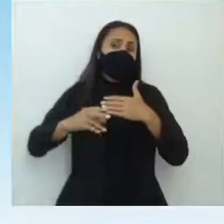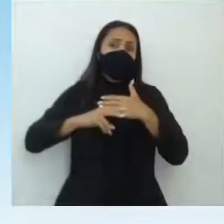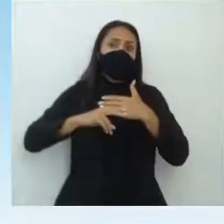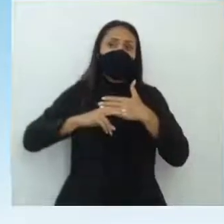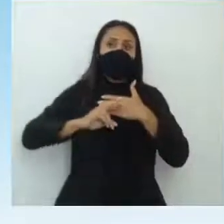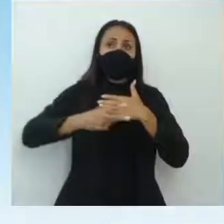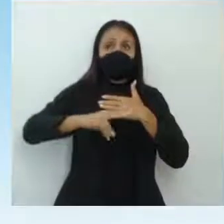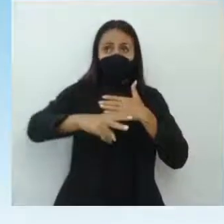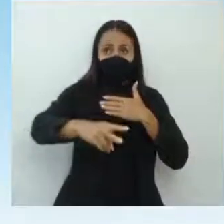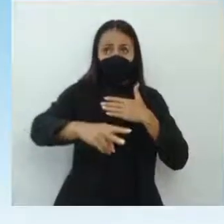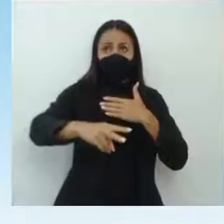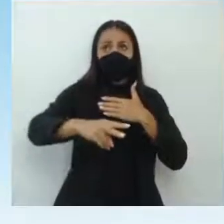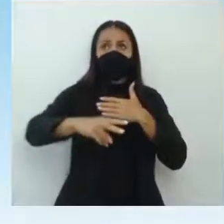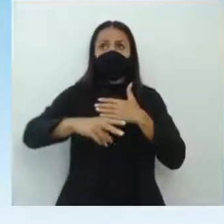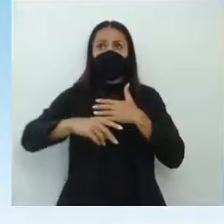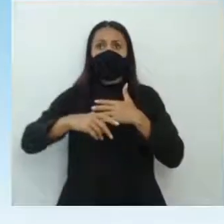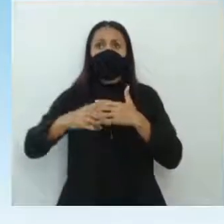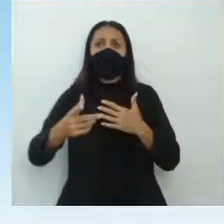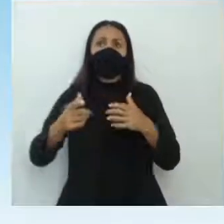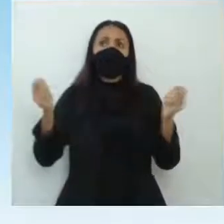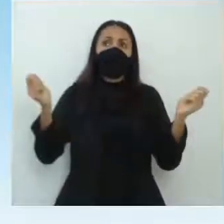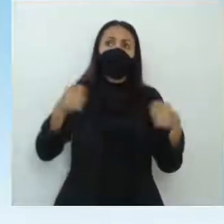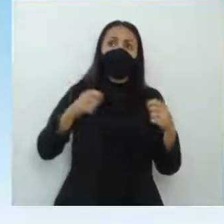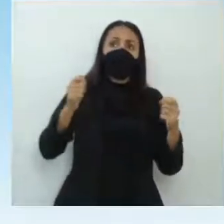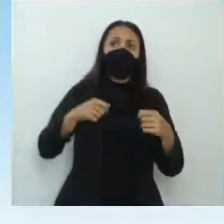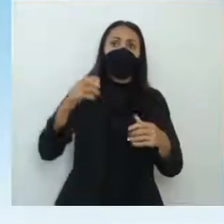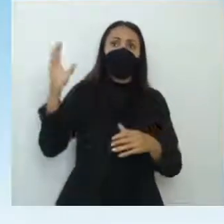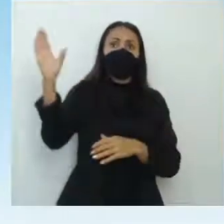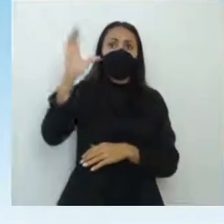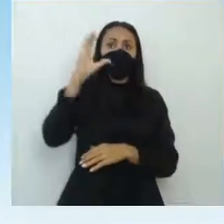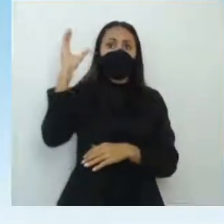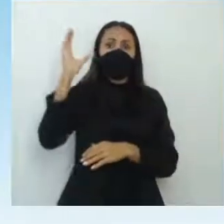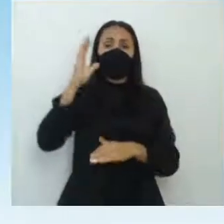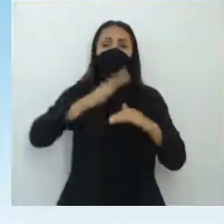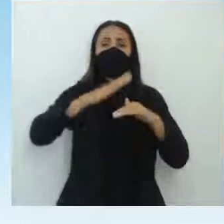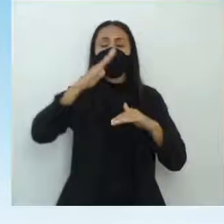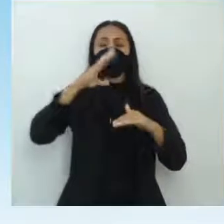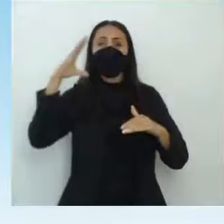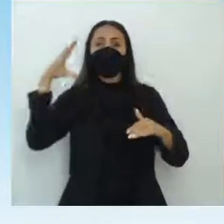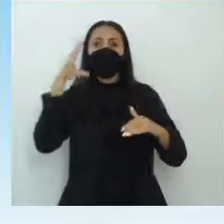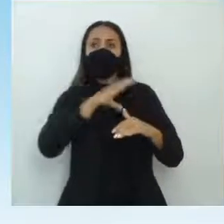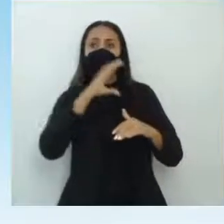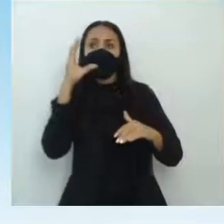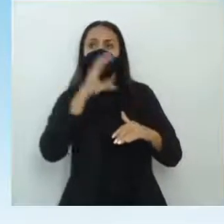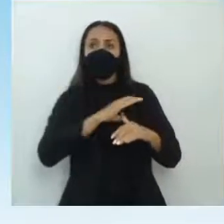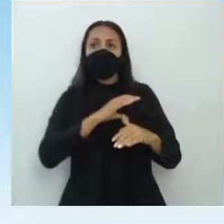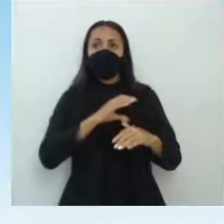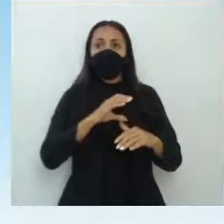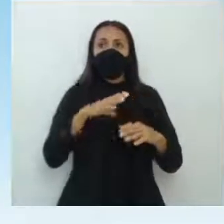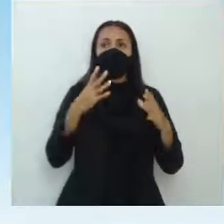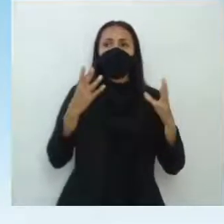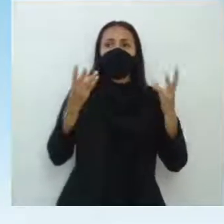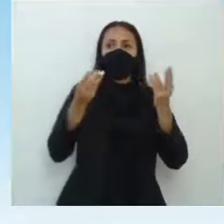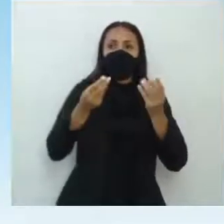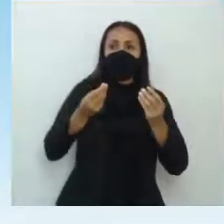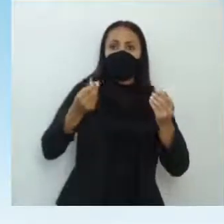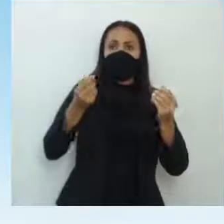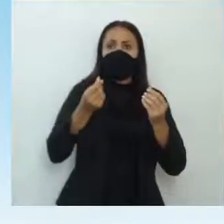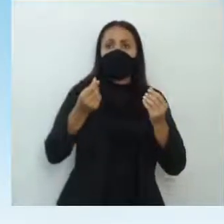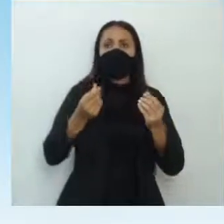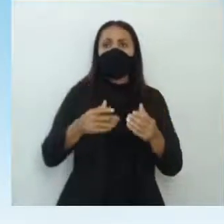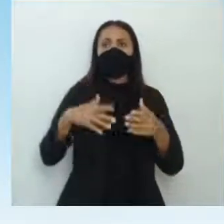desse aquecimento, possivelmente o clima será mais quente e mais úmido, bem como ocorrerão